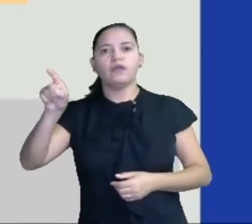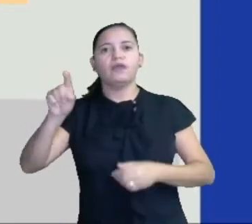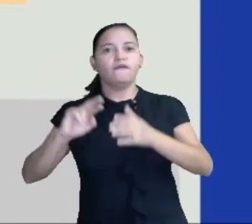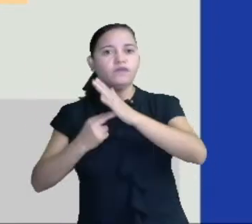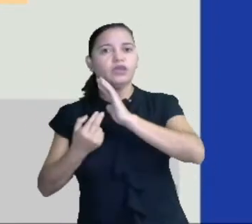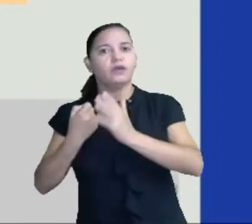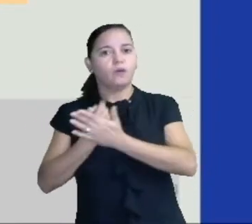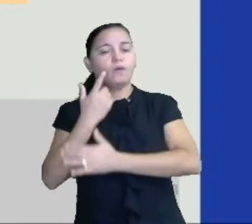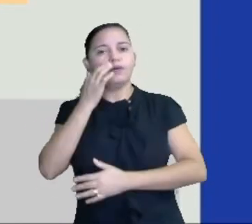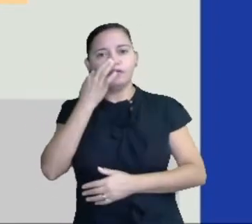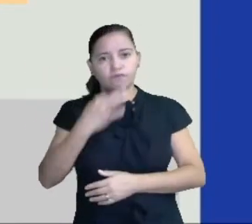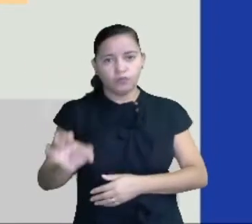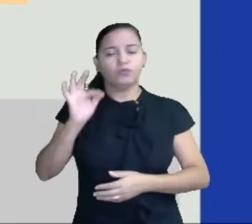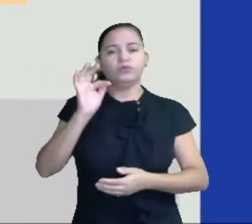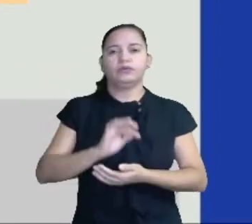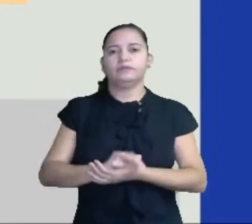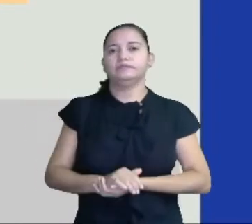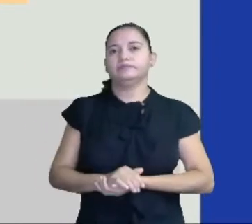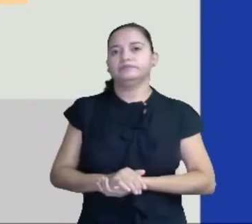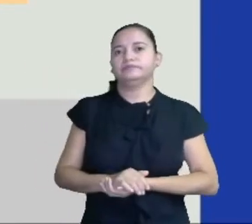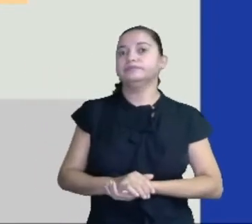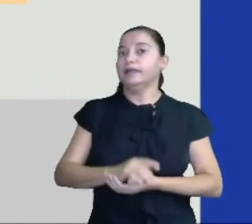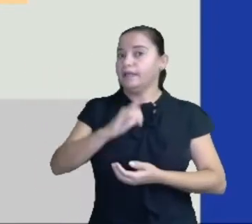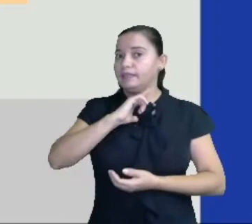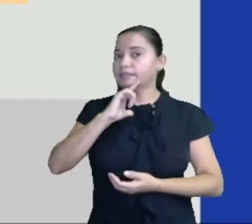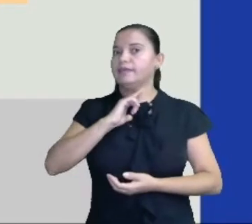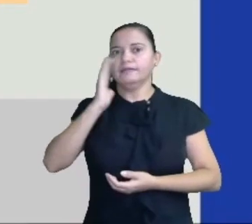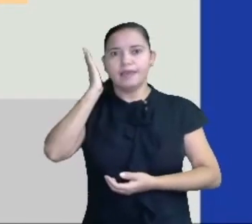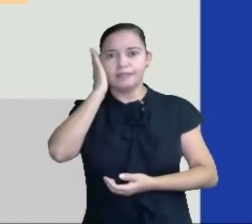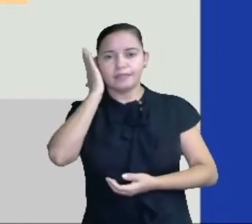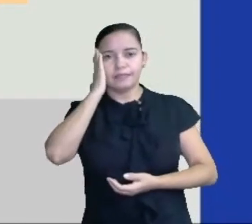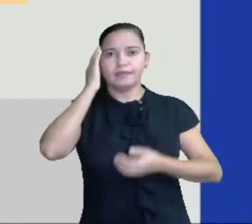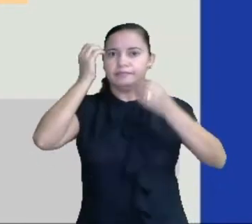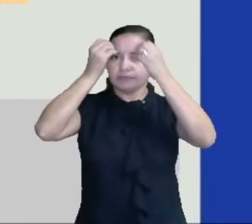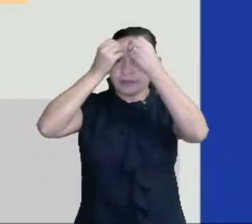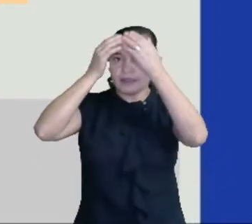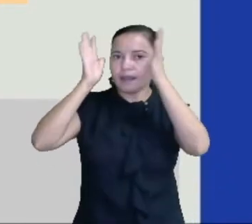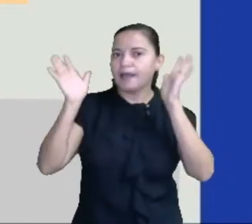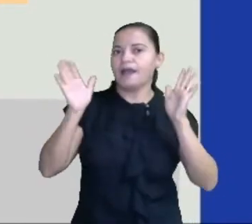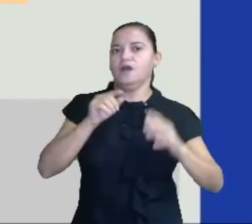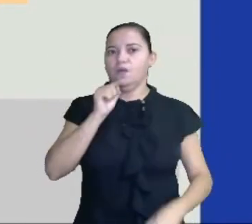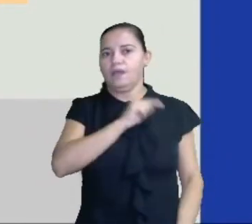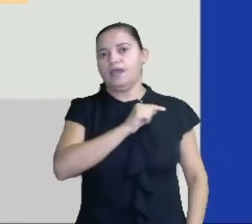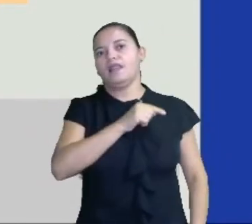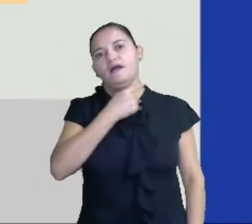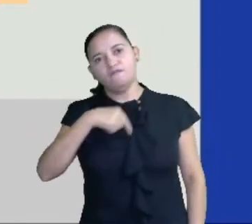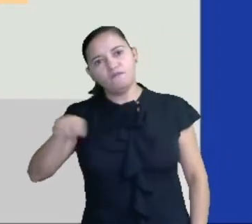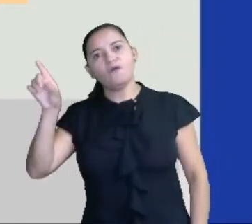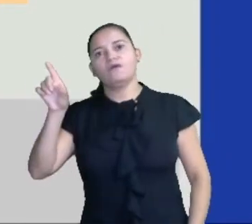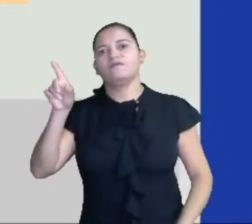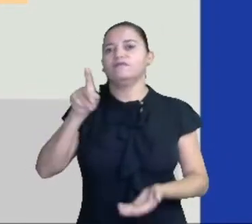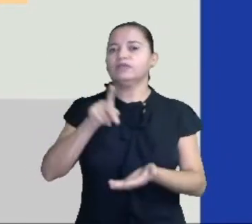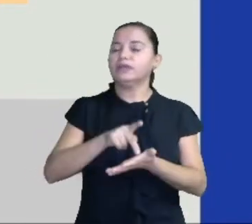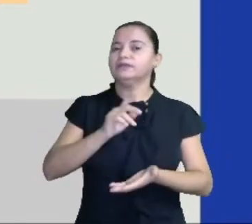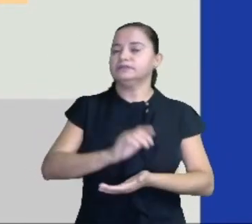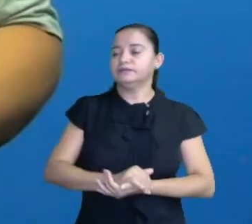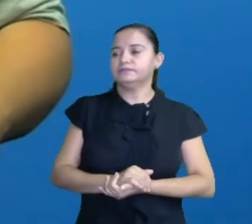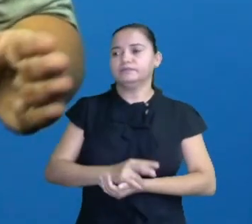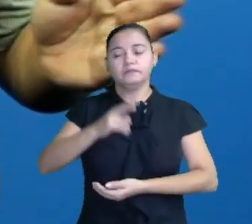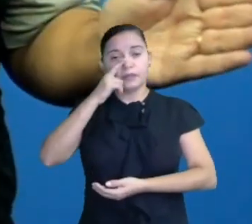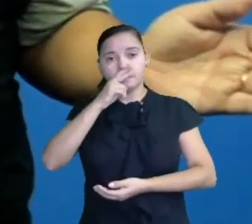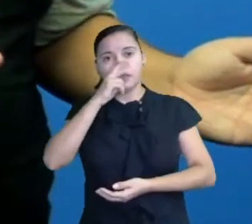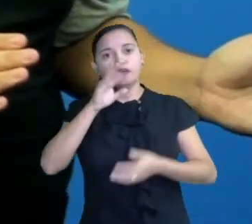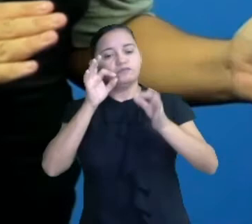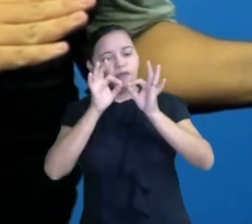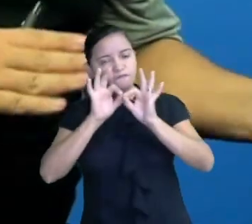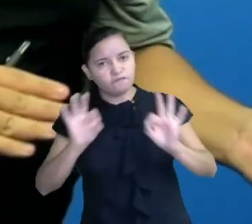A implícita é que Maria não foi à feira. Certo, gente? Como eu expliquei anteriormente, a mesma frase